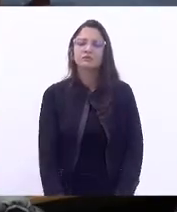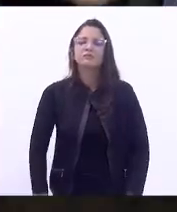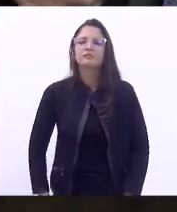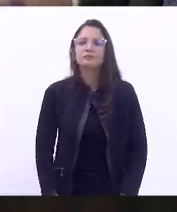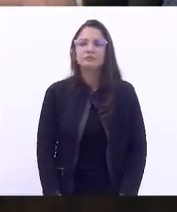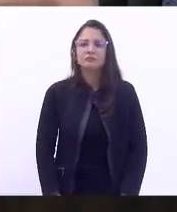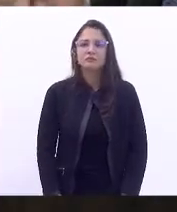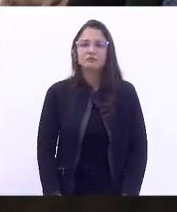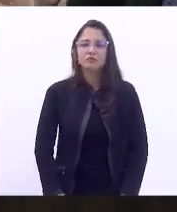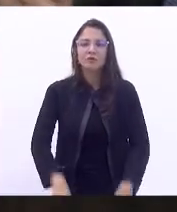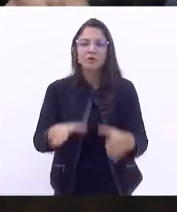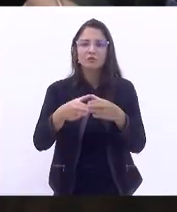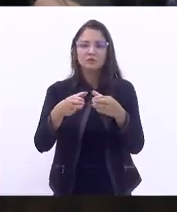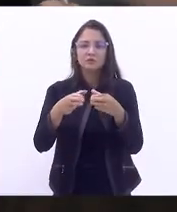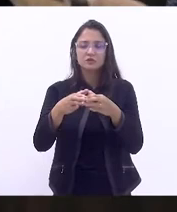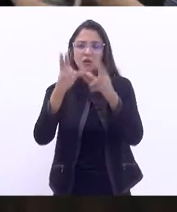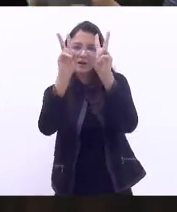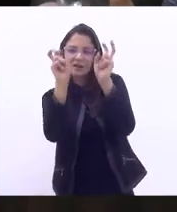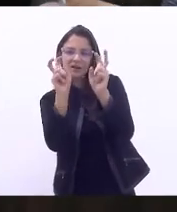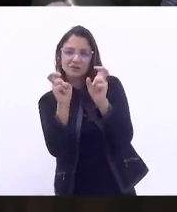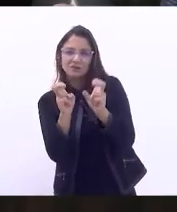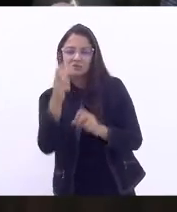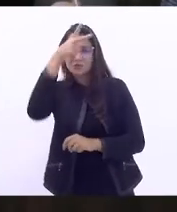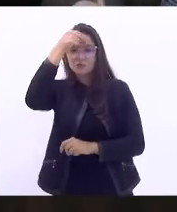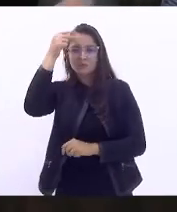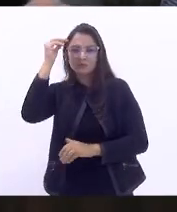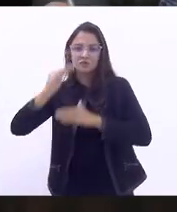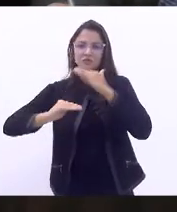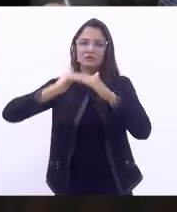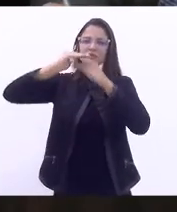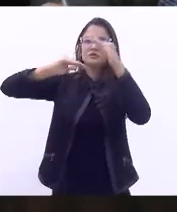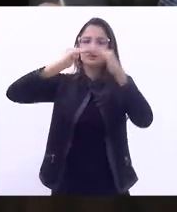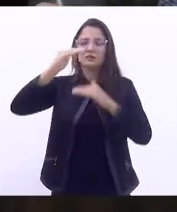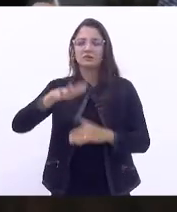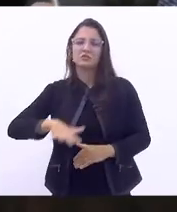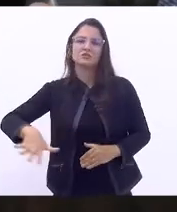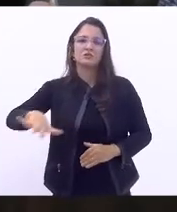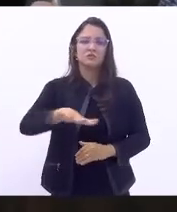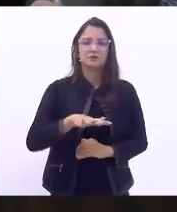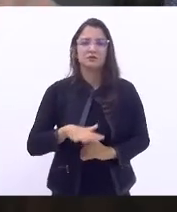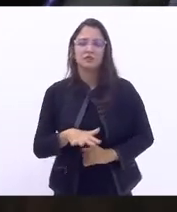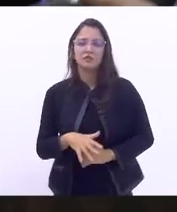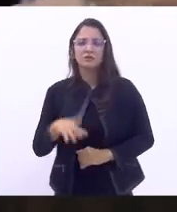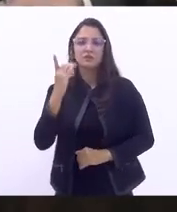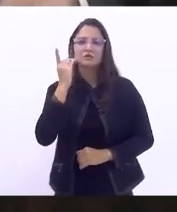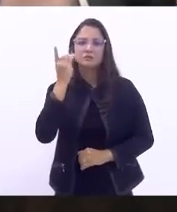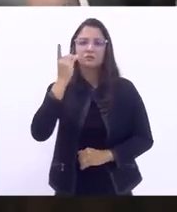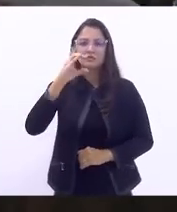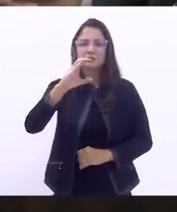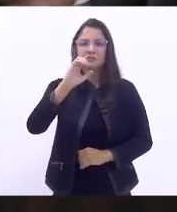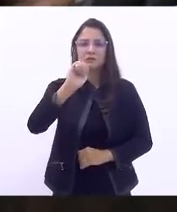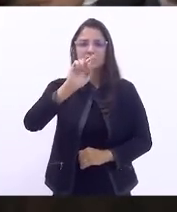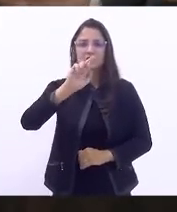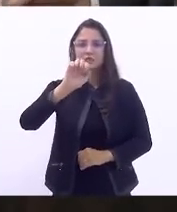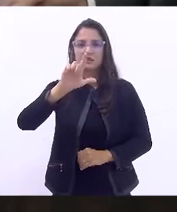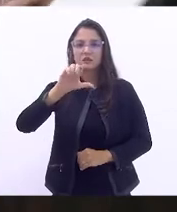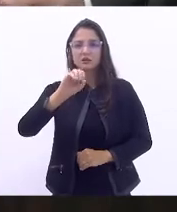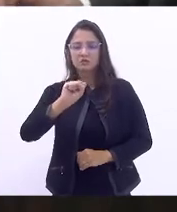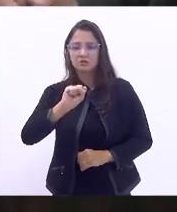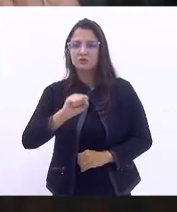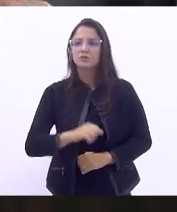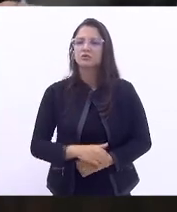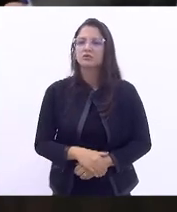Pela Comissão de Assuntos Municipais e Desenvolvimento Regional, deputado Carlos Macedo. Deputado